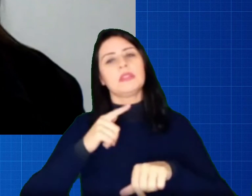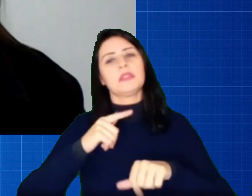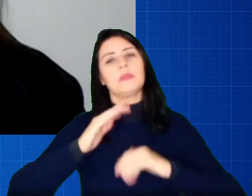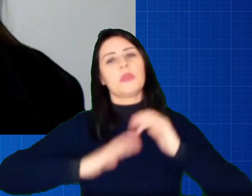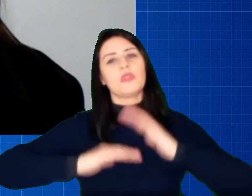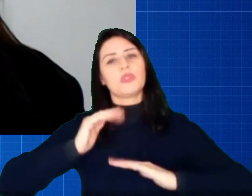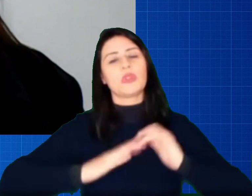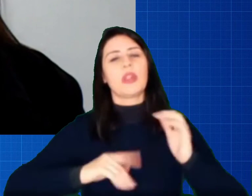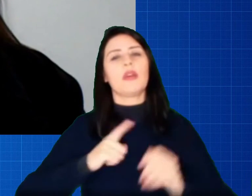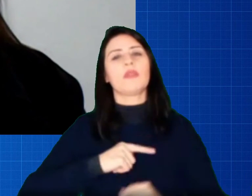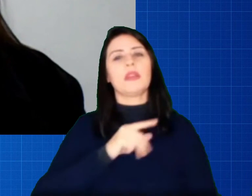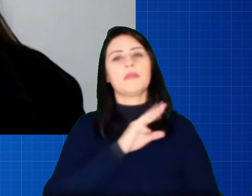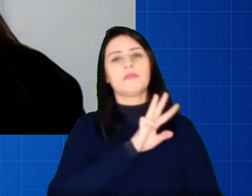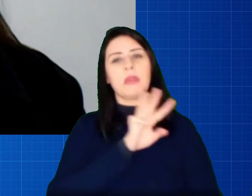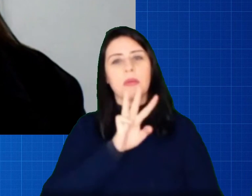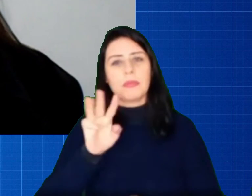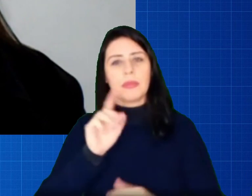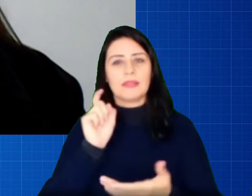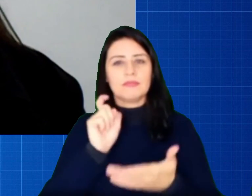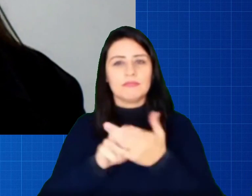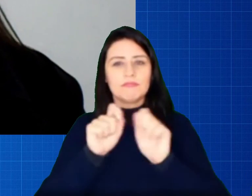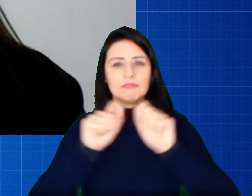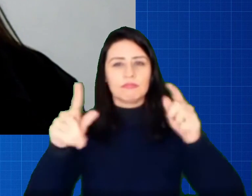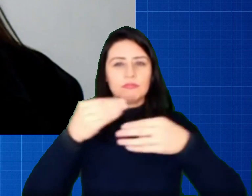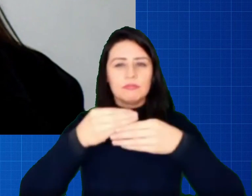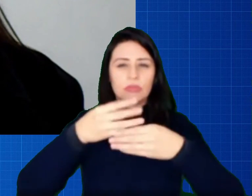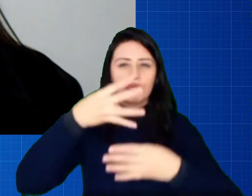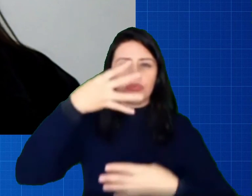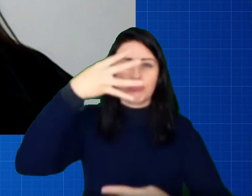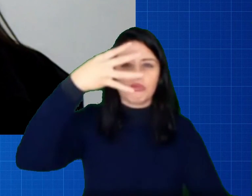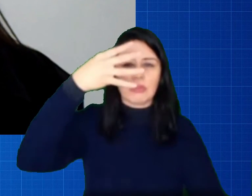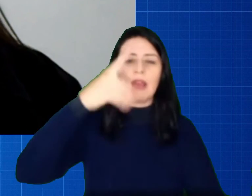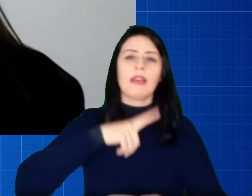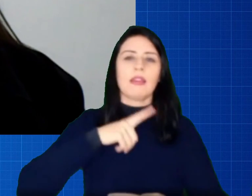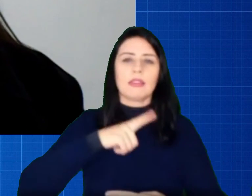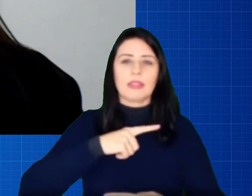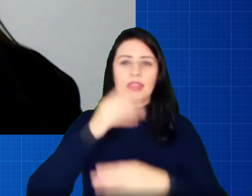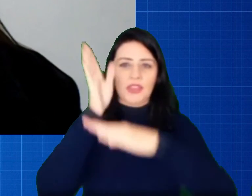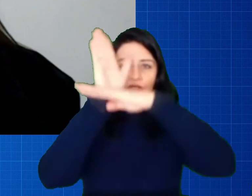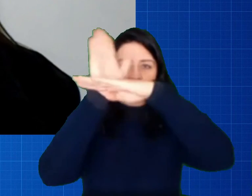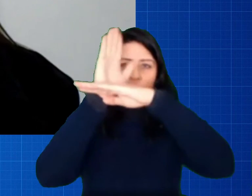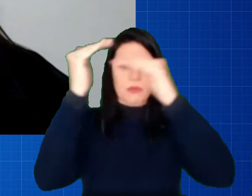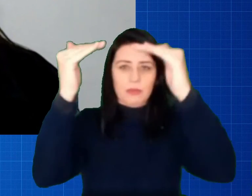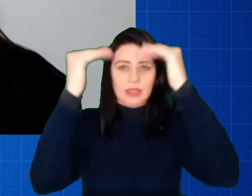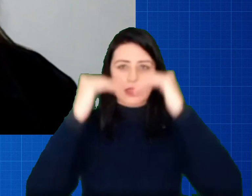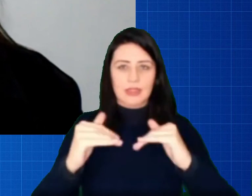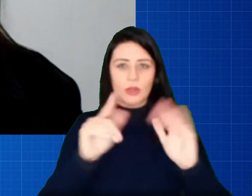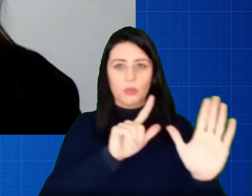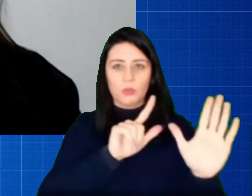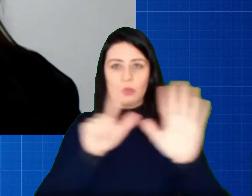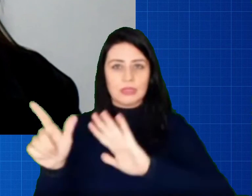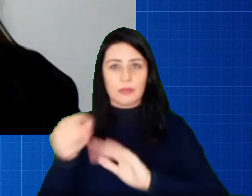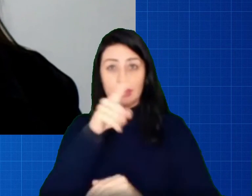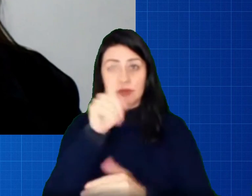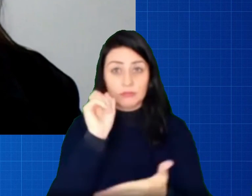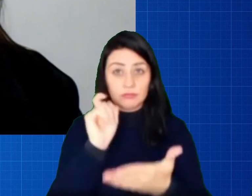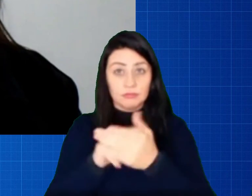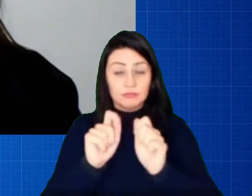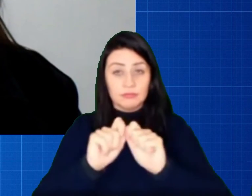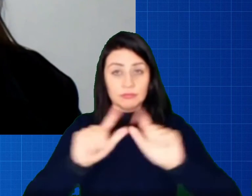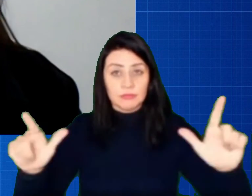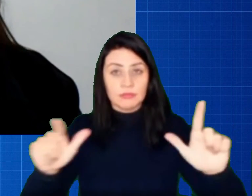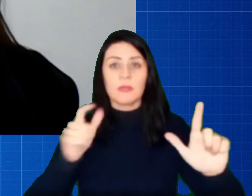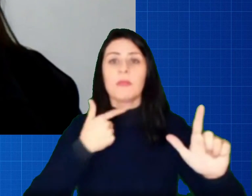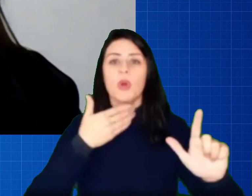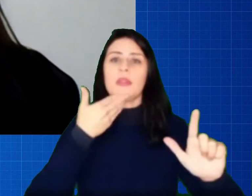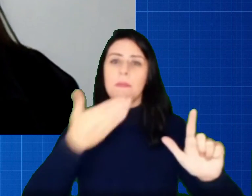que desejam, né, certificação para a questão mesmo de mais profissional, o link de formulário para preenchimento ficará disponível aqui embaixo da descrição